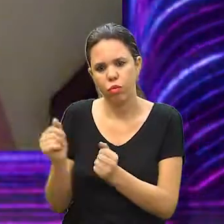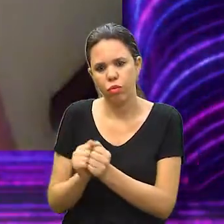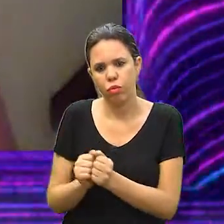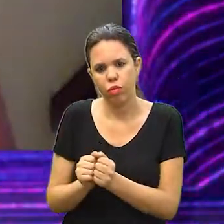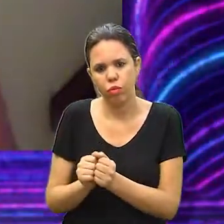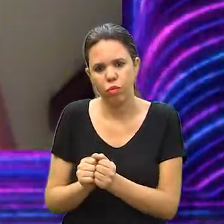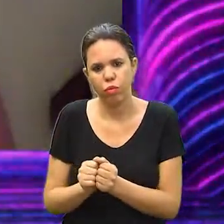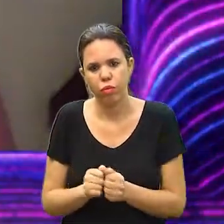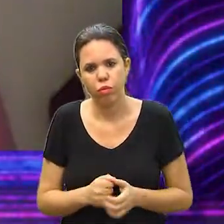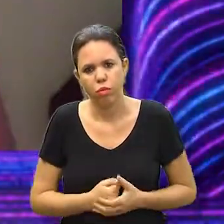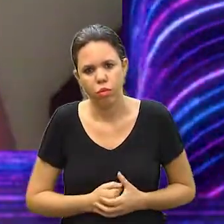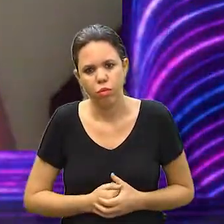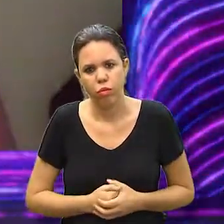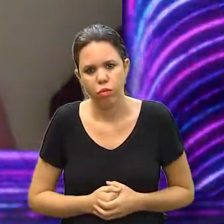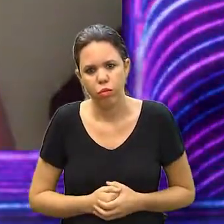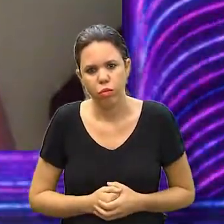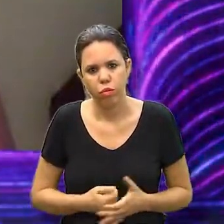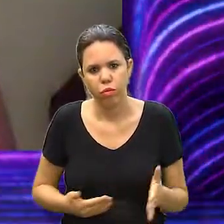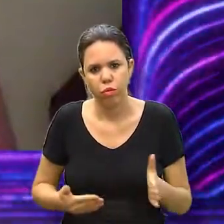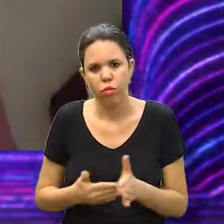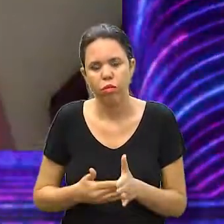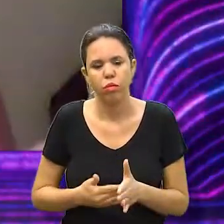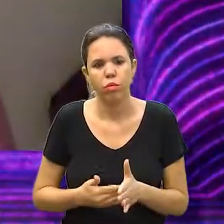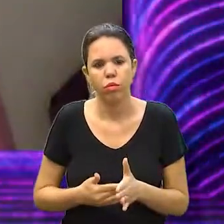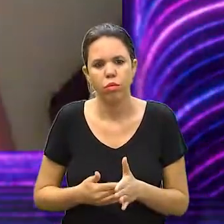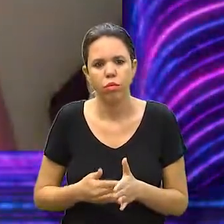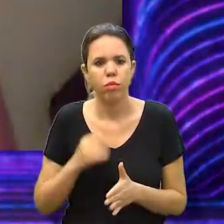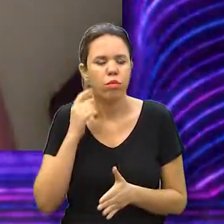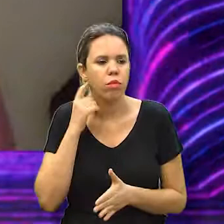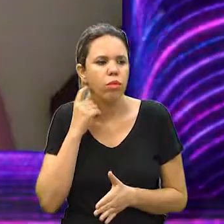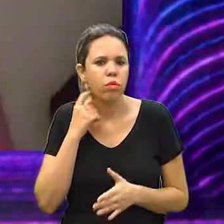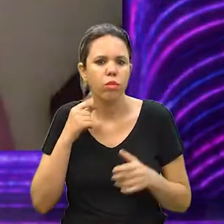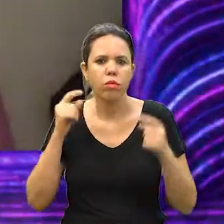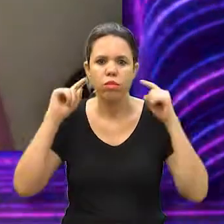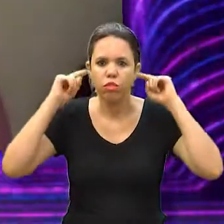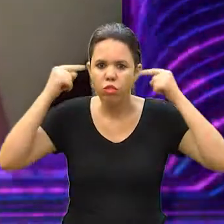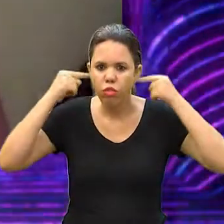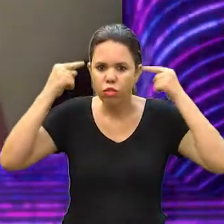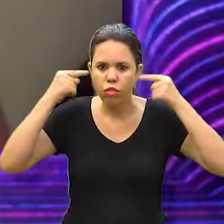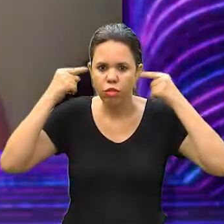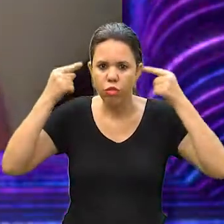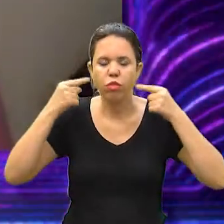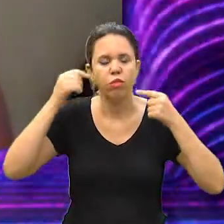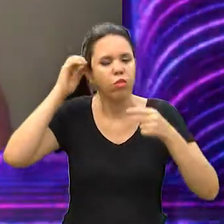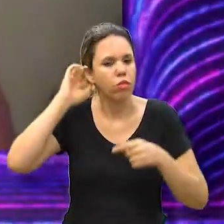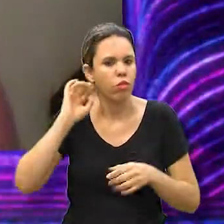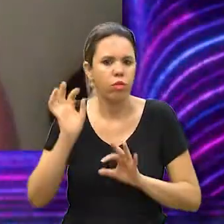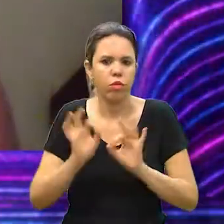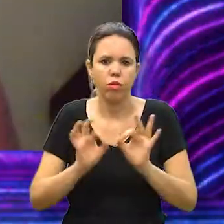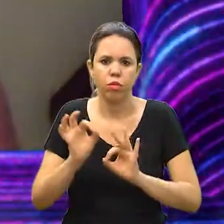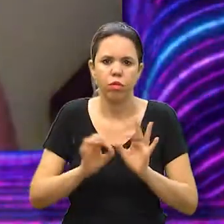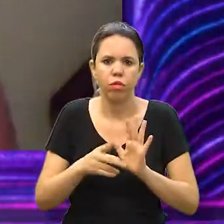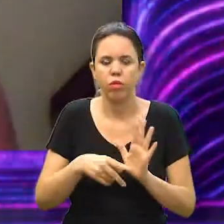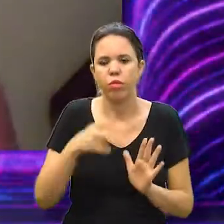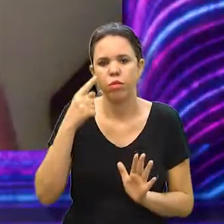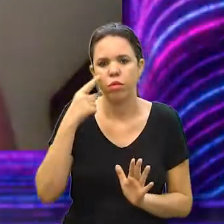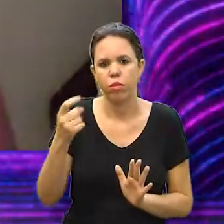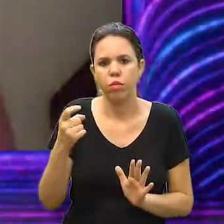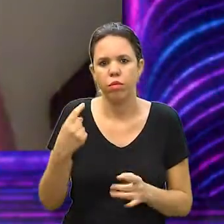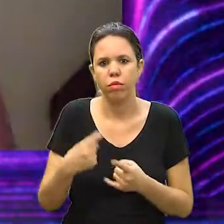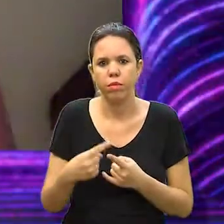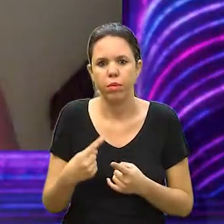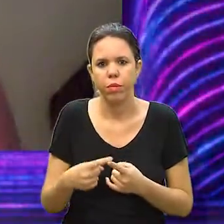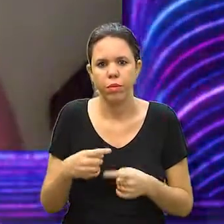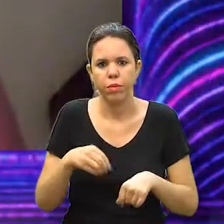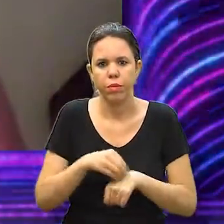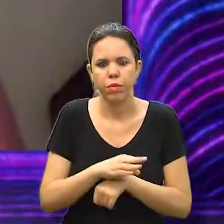juntas o último que foi derivado do Frankenstein, da Mary Shelley. Foi um projeto muito interessante,